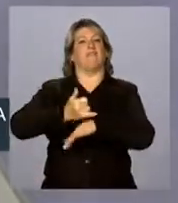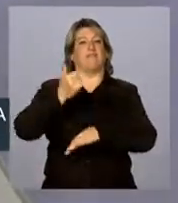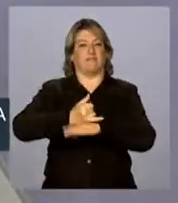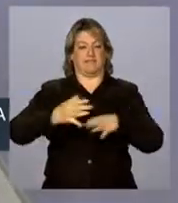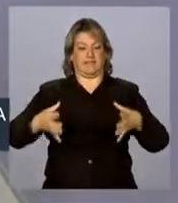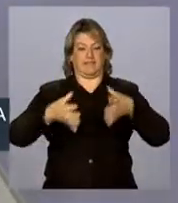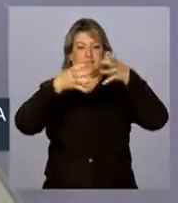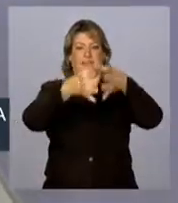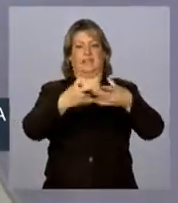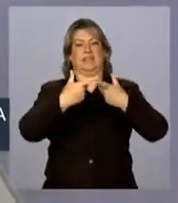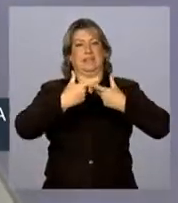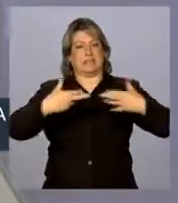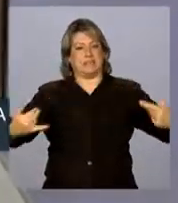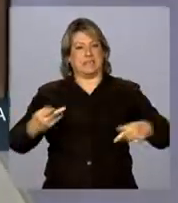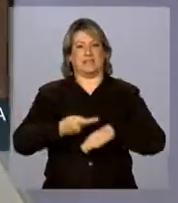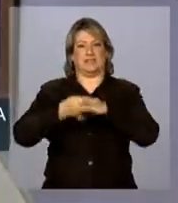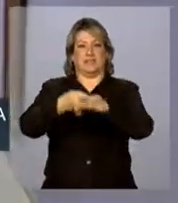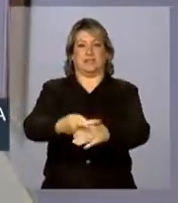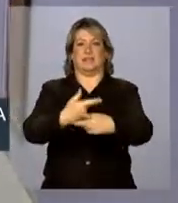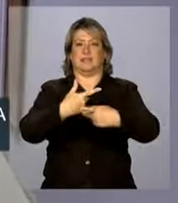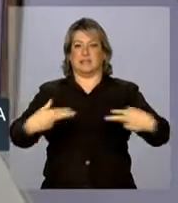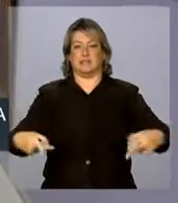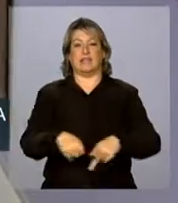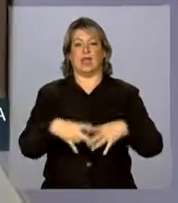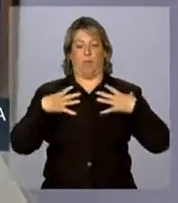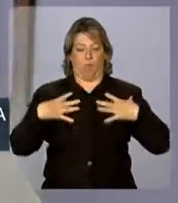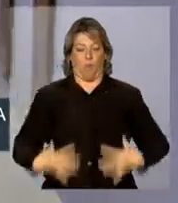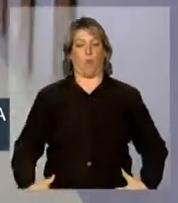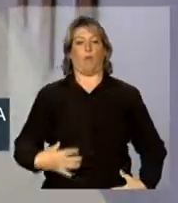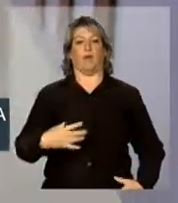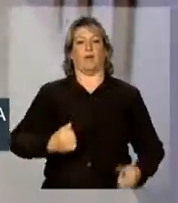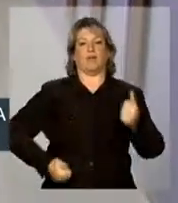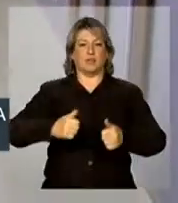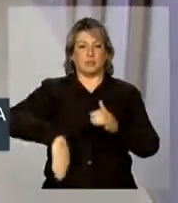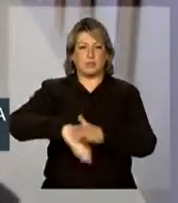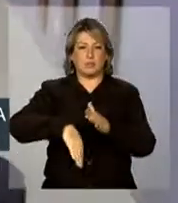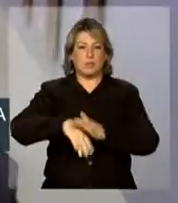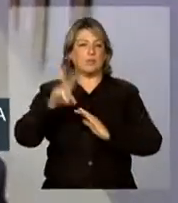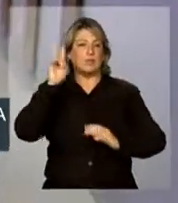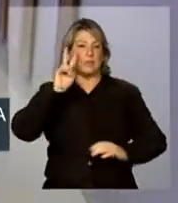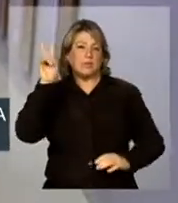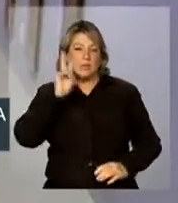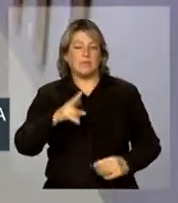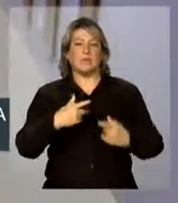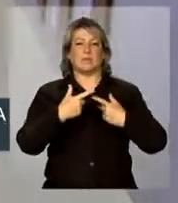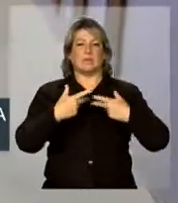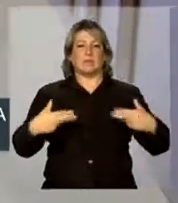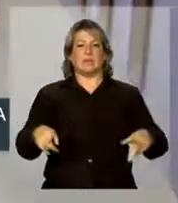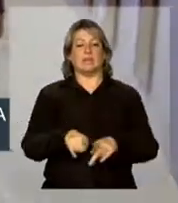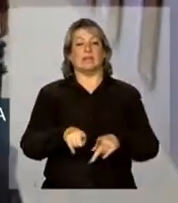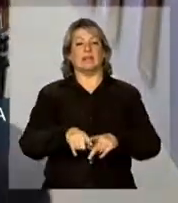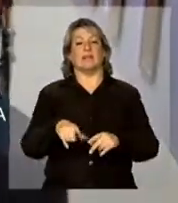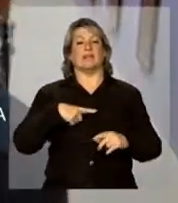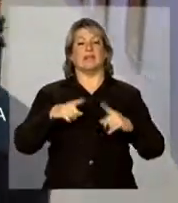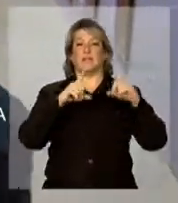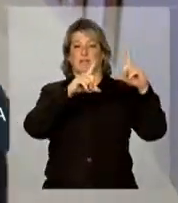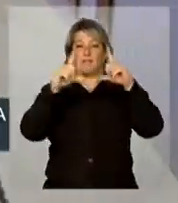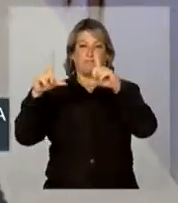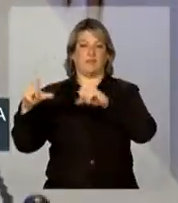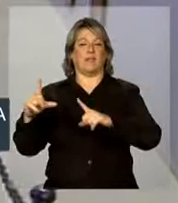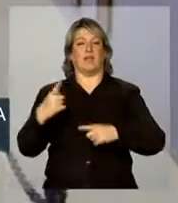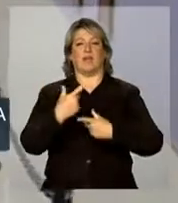camisas uniformes dos times e agora esse espaço dedicado às artes plásticas